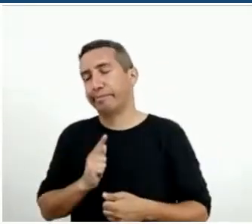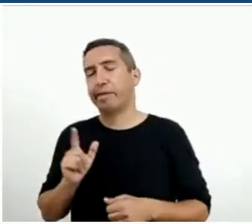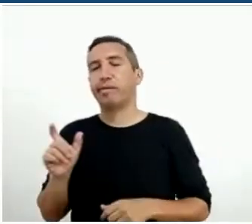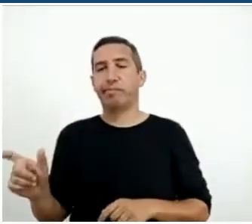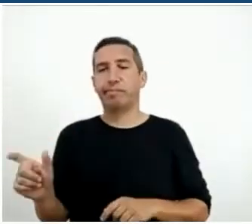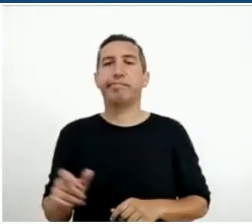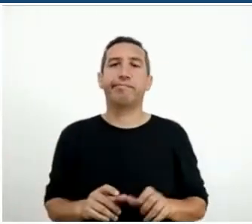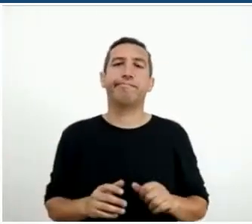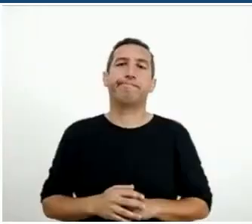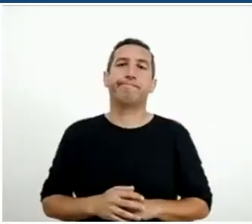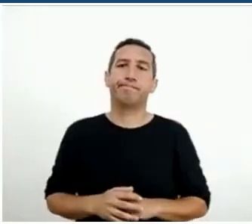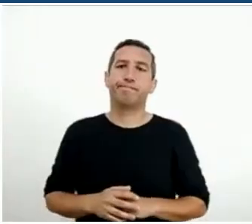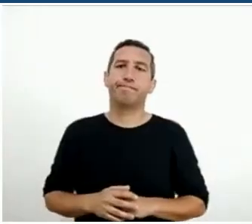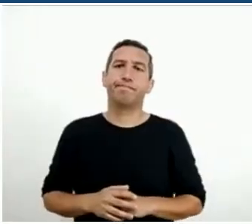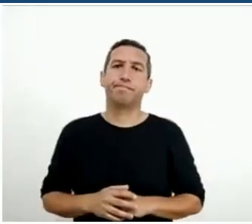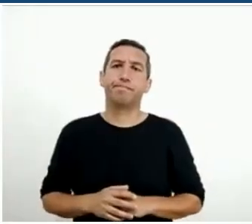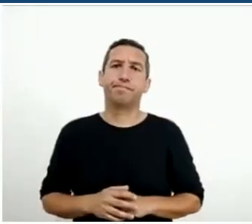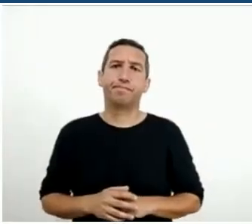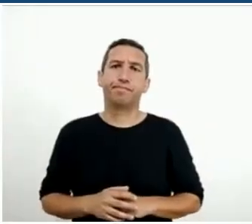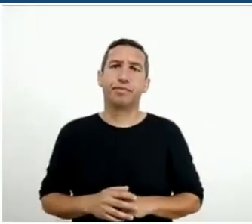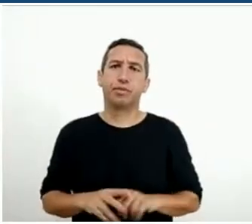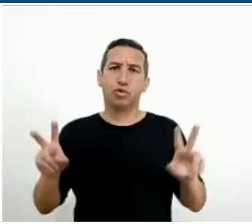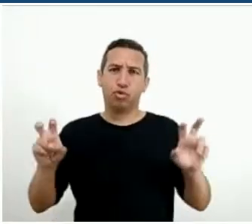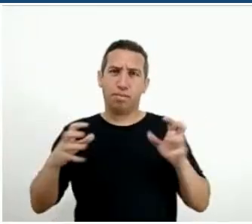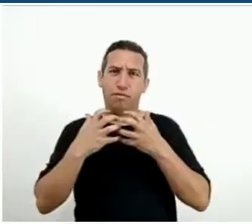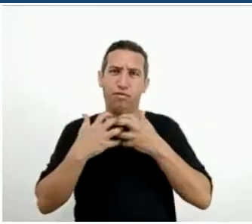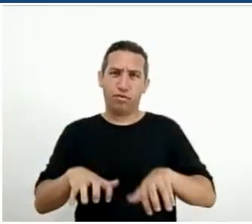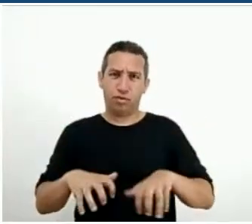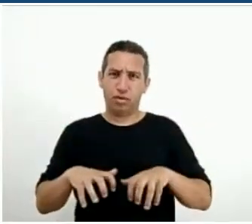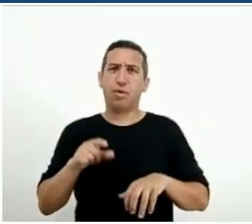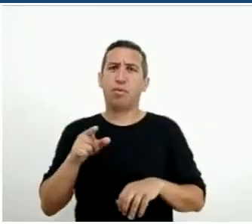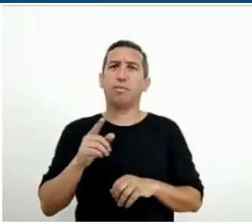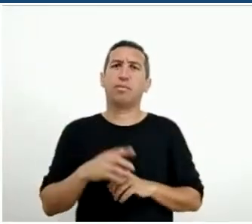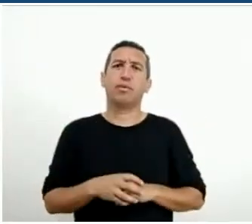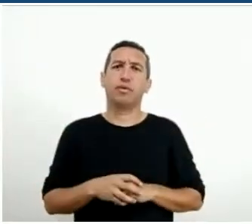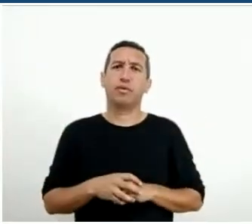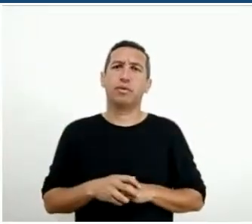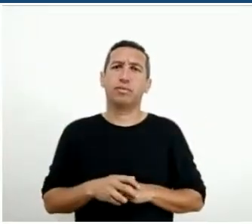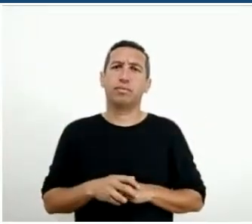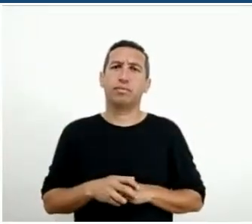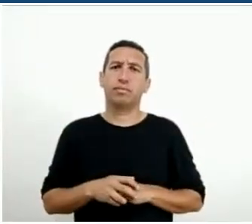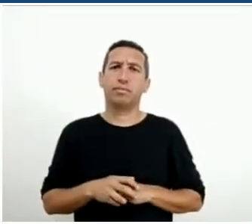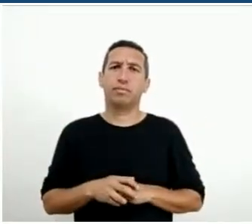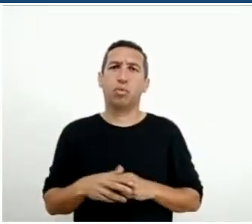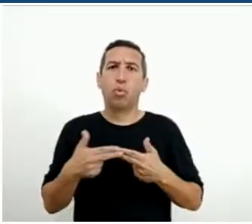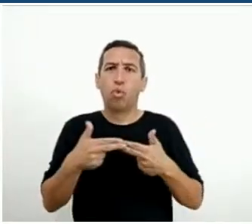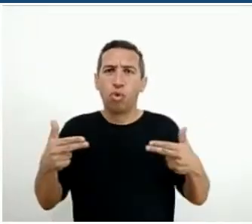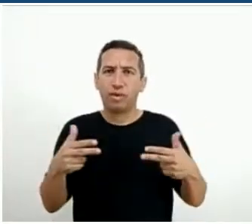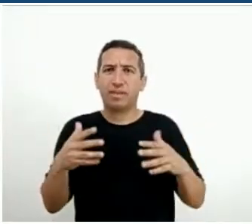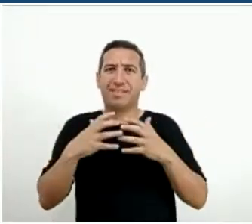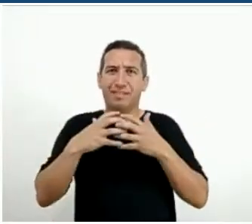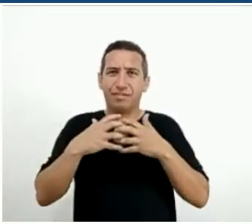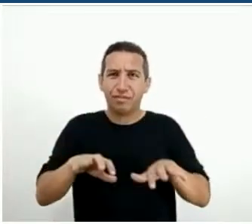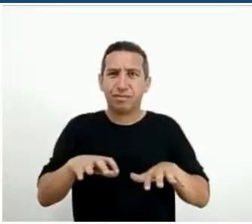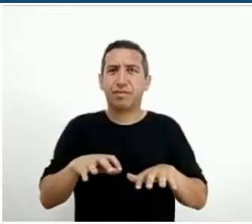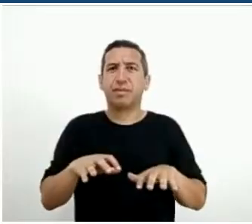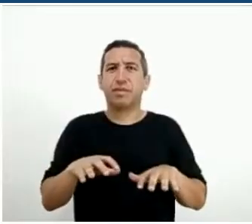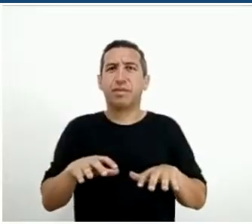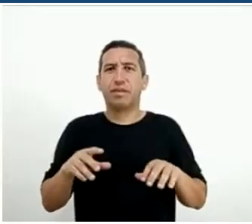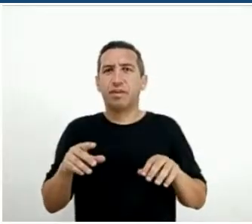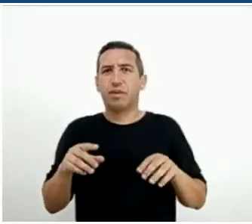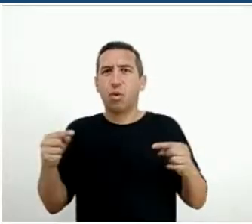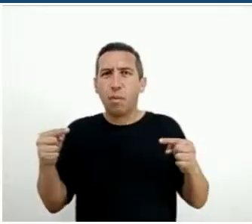Em função executiva, que é condições que a gente exerce de acordo com a capacidade de cada